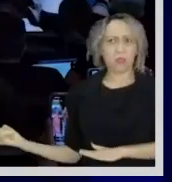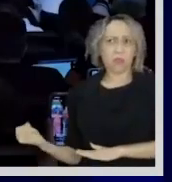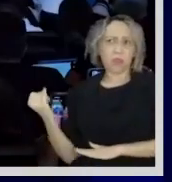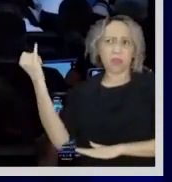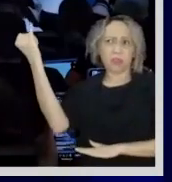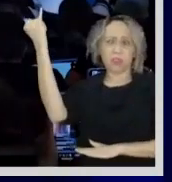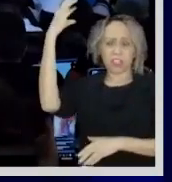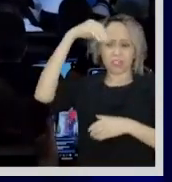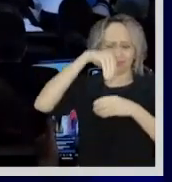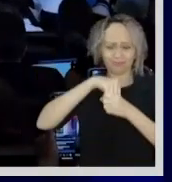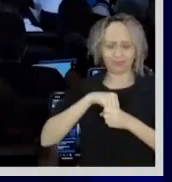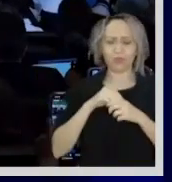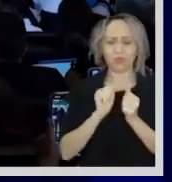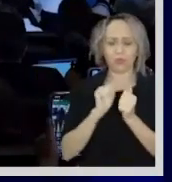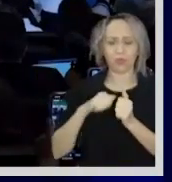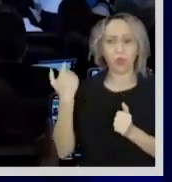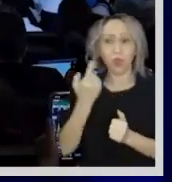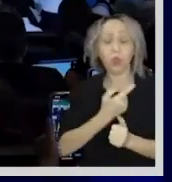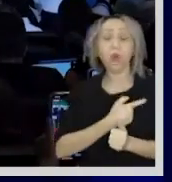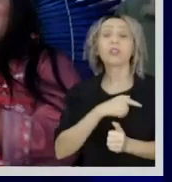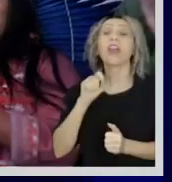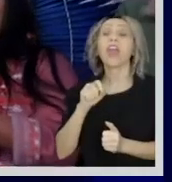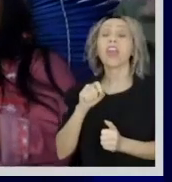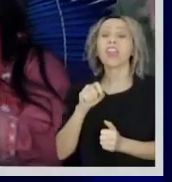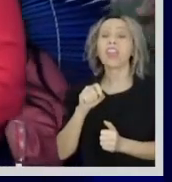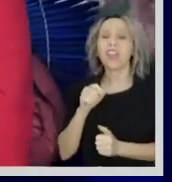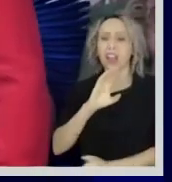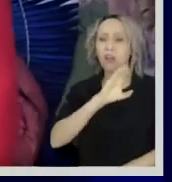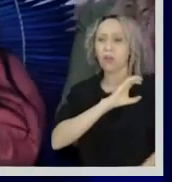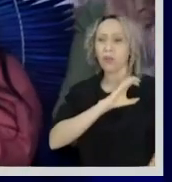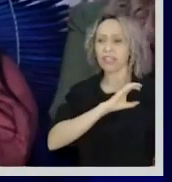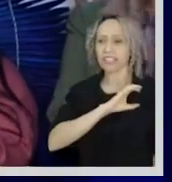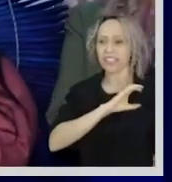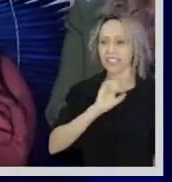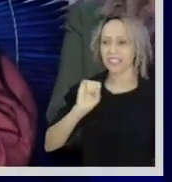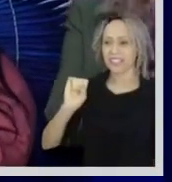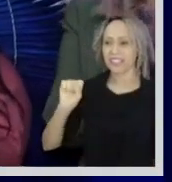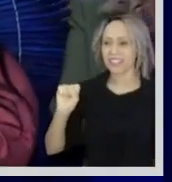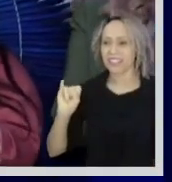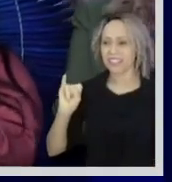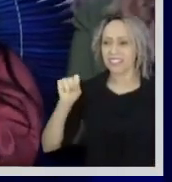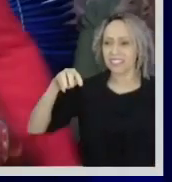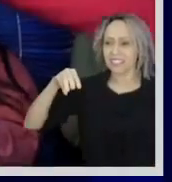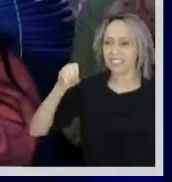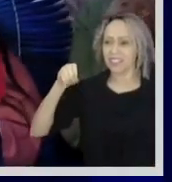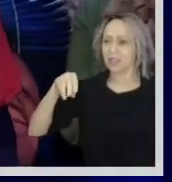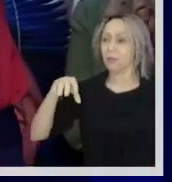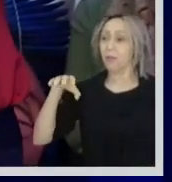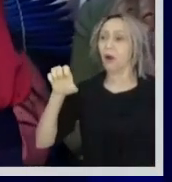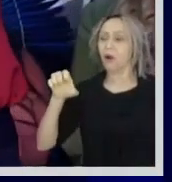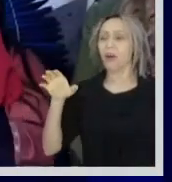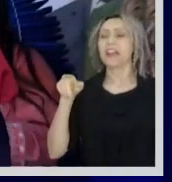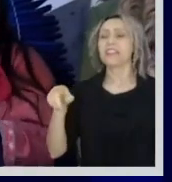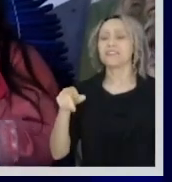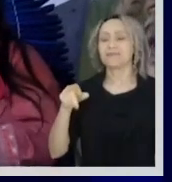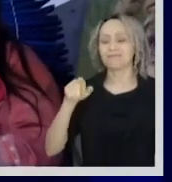a maioria de mulheres no seu ministério. E ele anunciou. De fato, nós temos mais mulheres do que homens